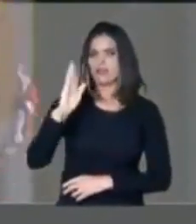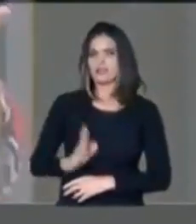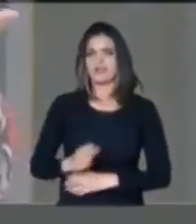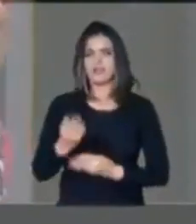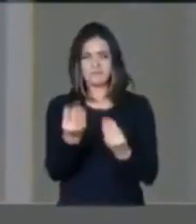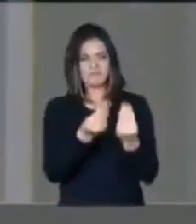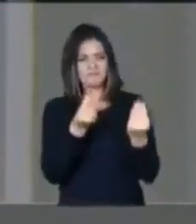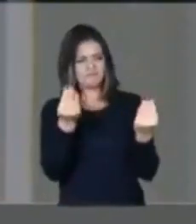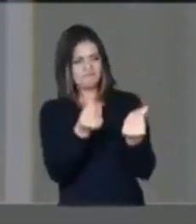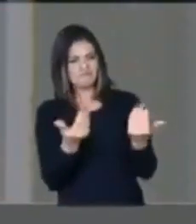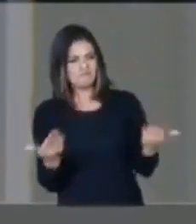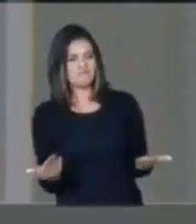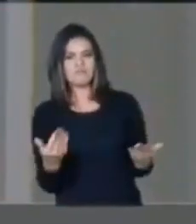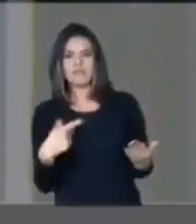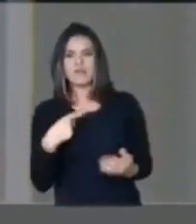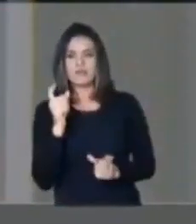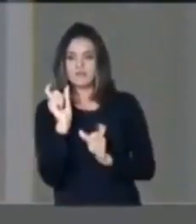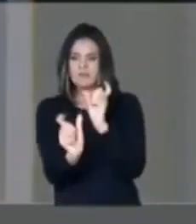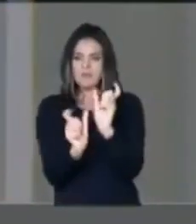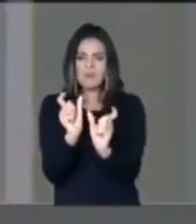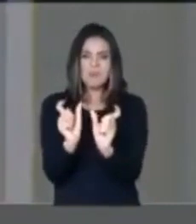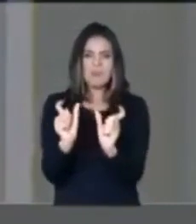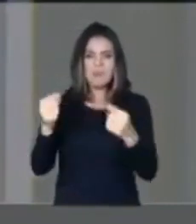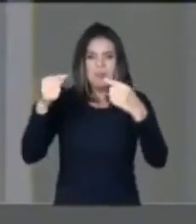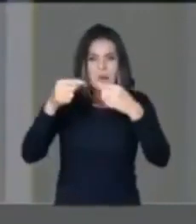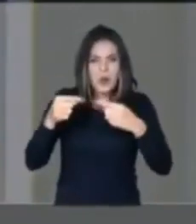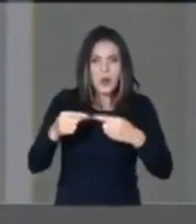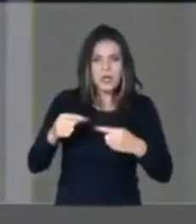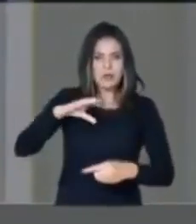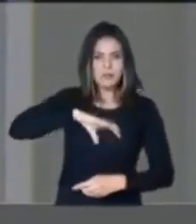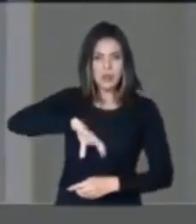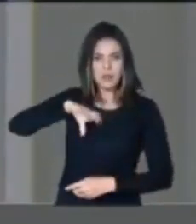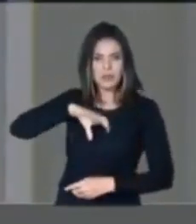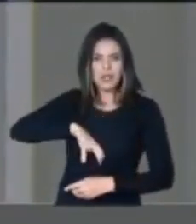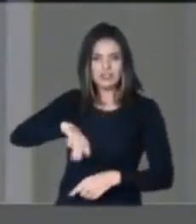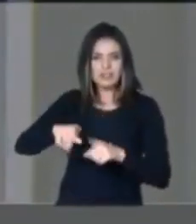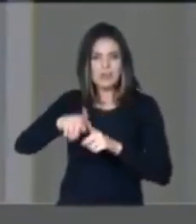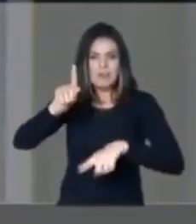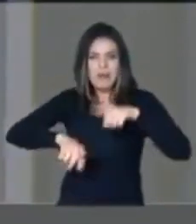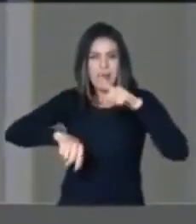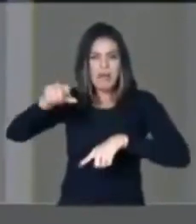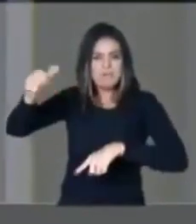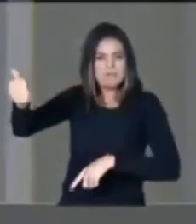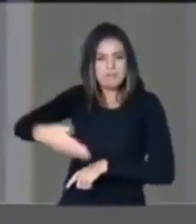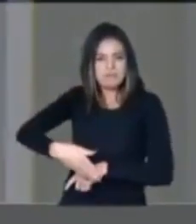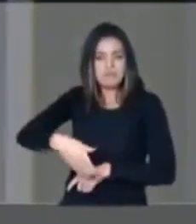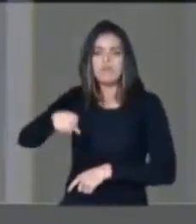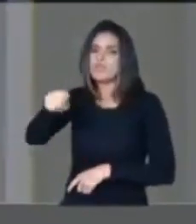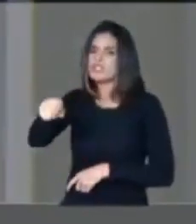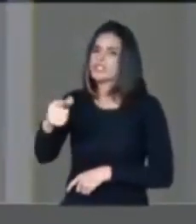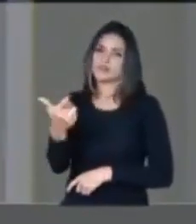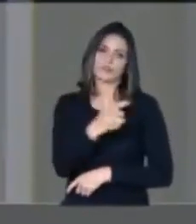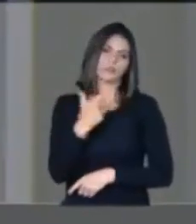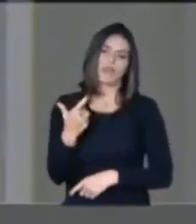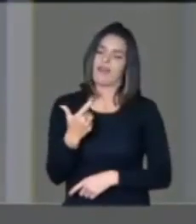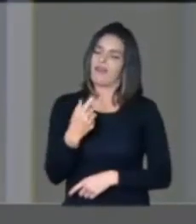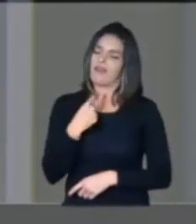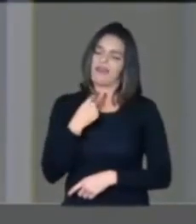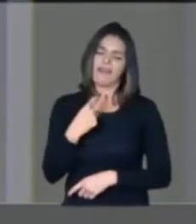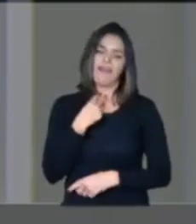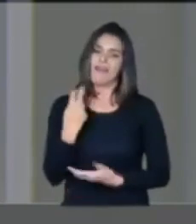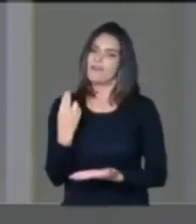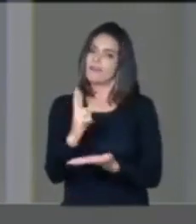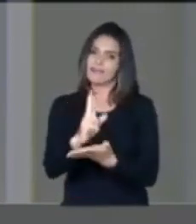com a péssima concordância, inclusive no português, e com as palavras de baixo calão, Vossa Excelência não tem condição